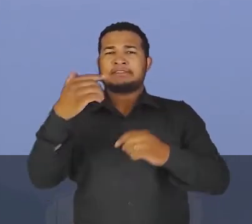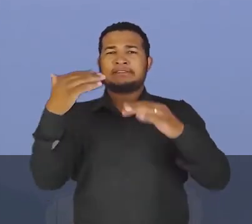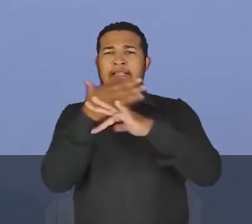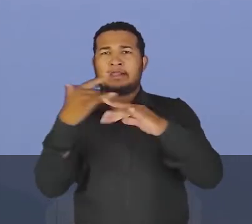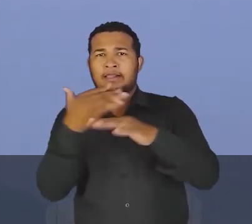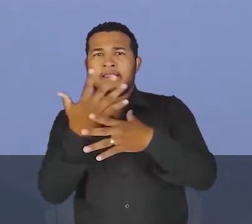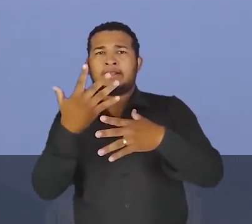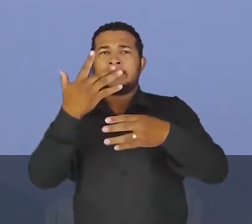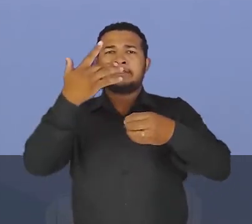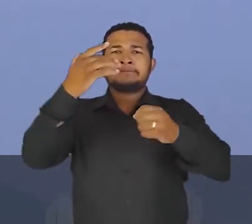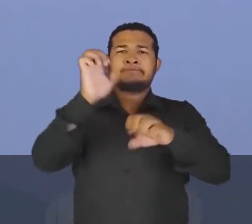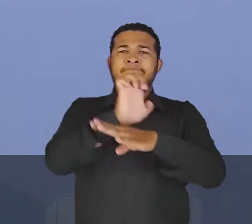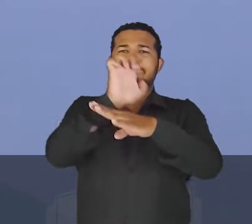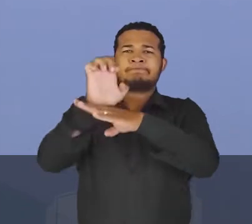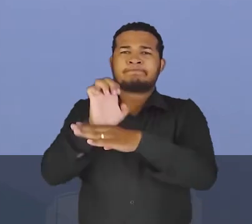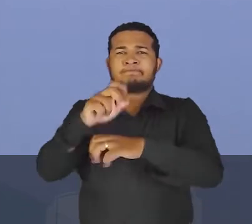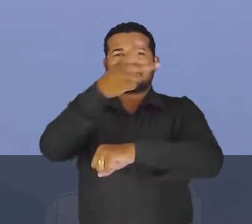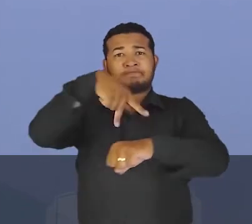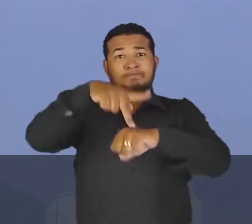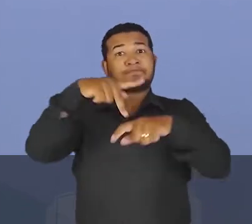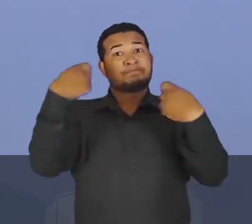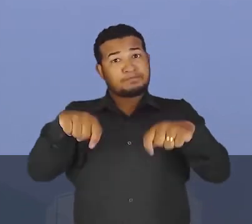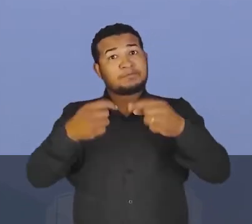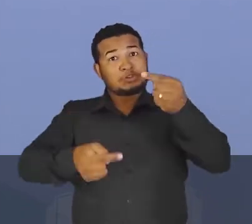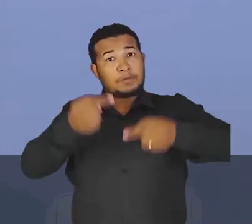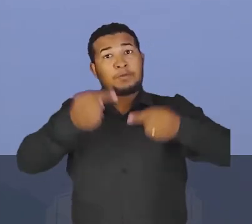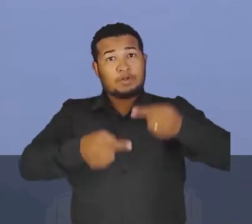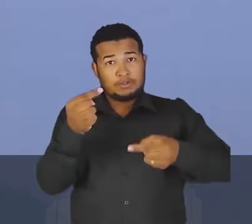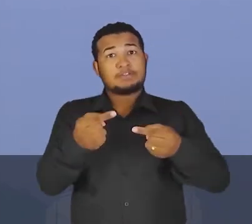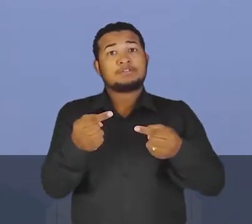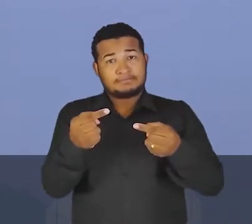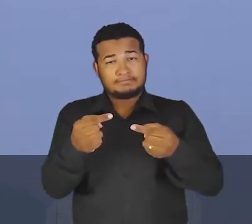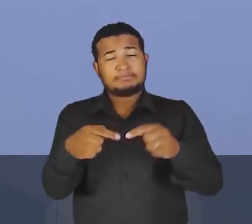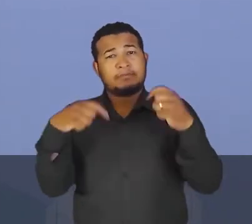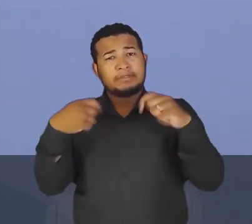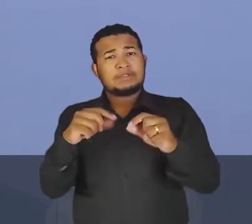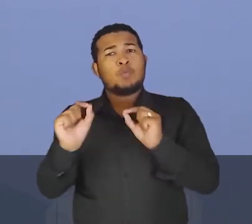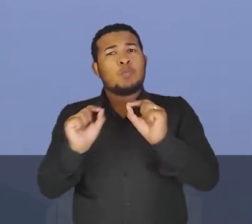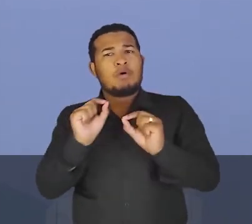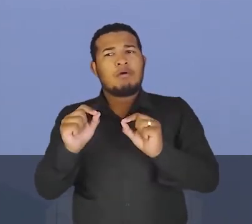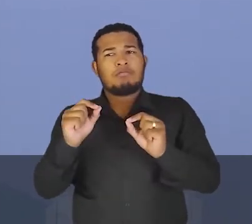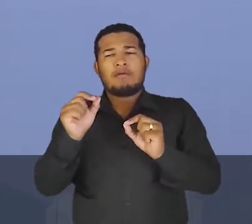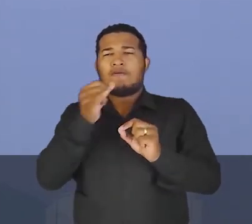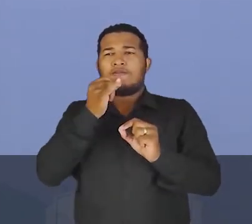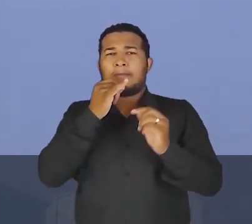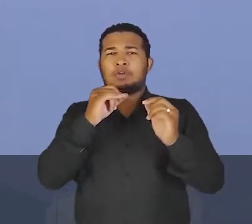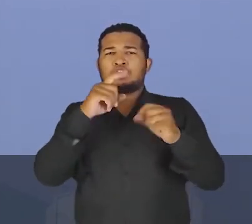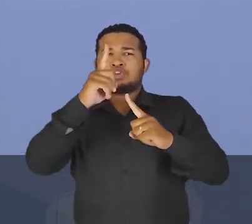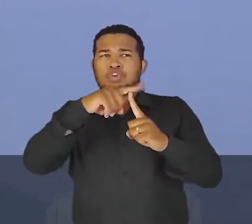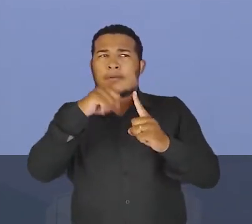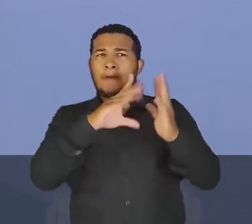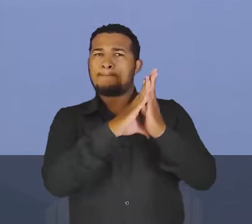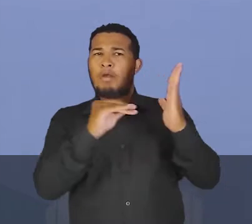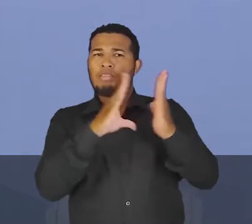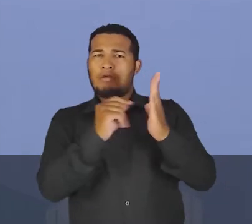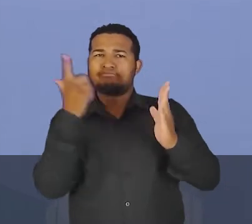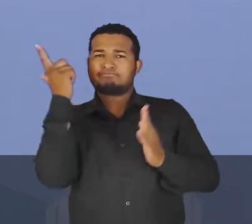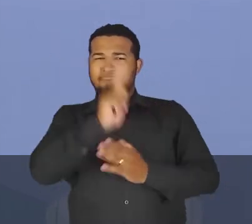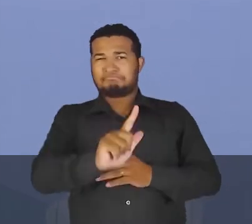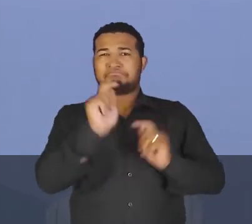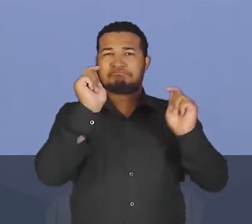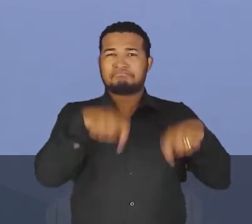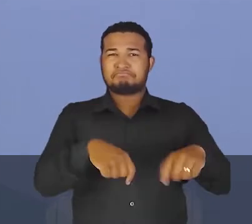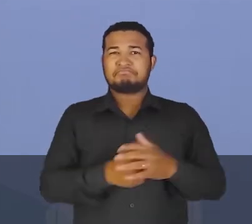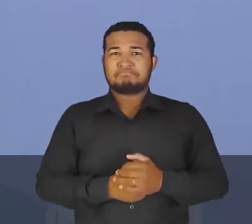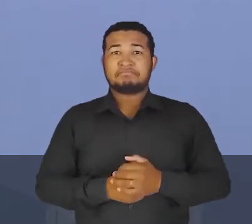país, ele precisa de política para ser administrado. Ele precisa lá de um determinado modelo que funcione. Então, o que